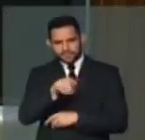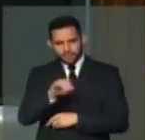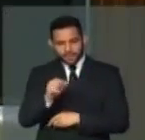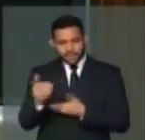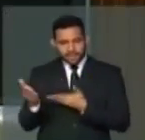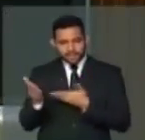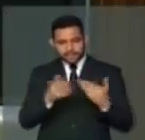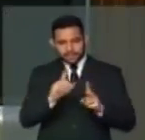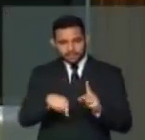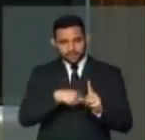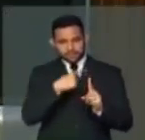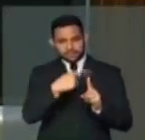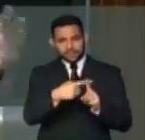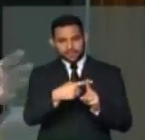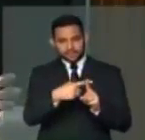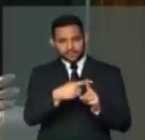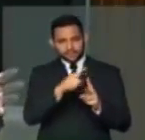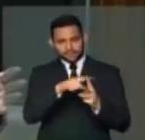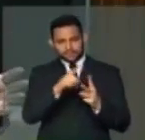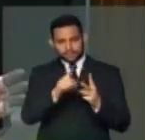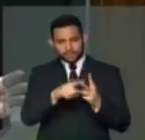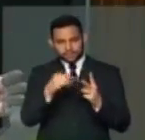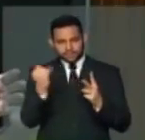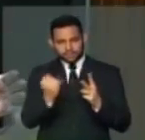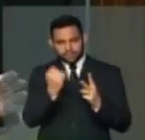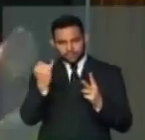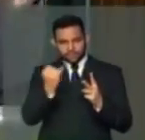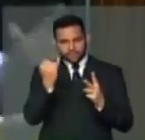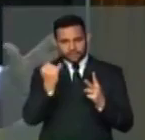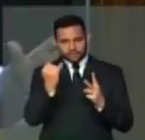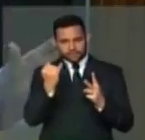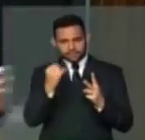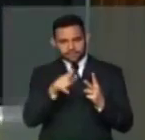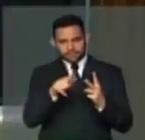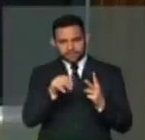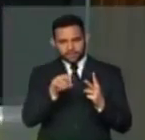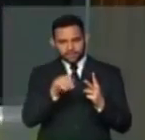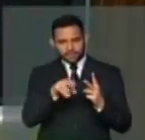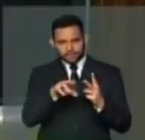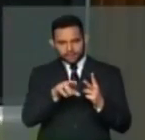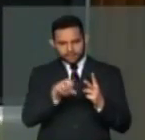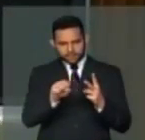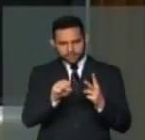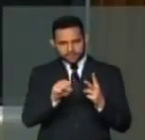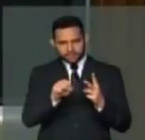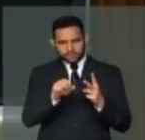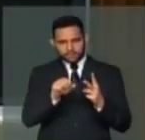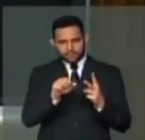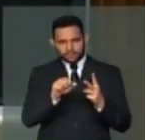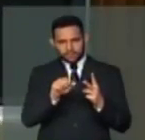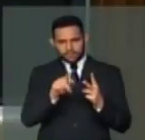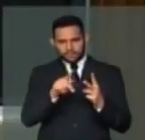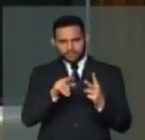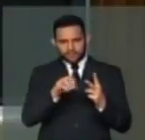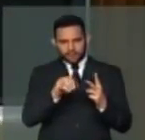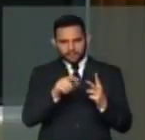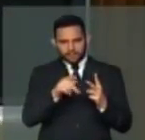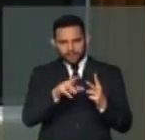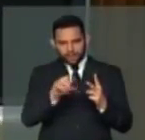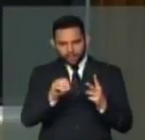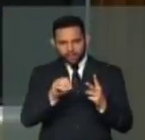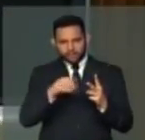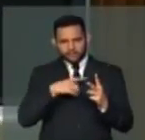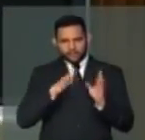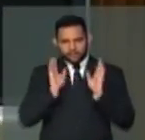recebe mais dois importantes salgueirenses. O Frei Paulo, que foi bispo